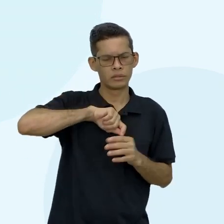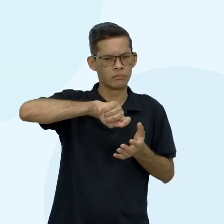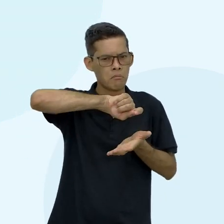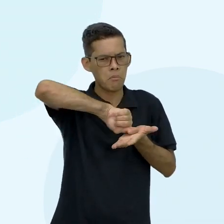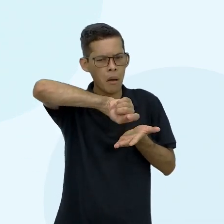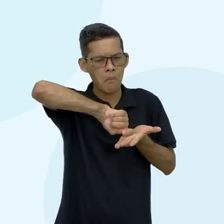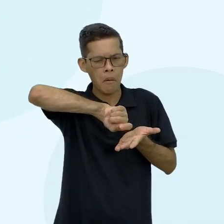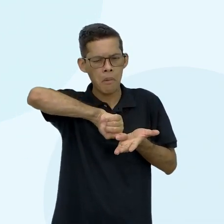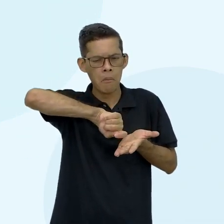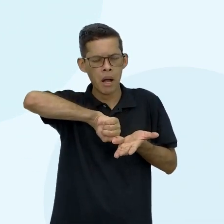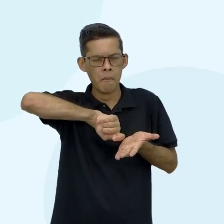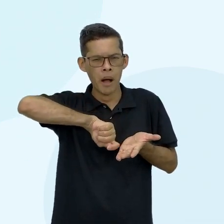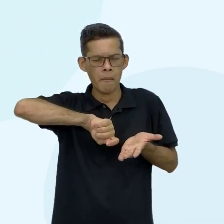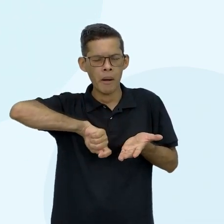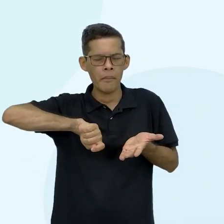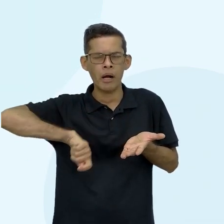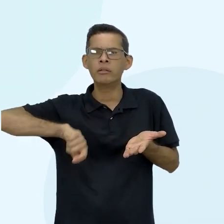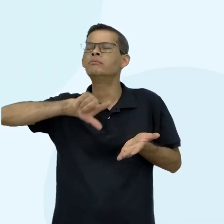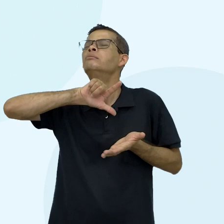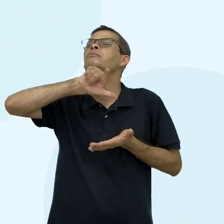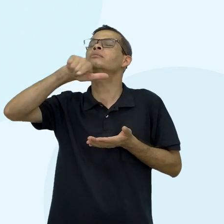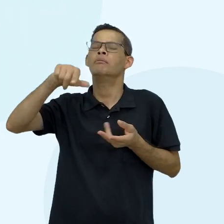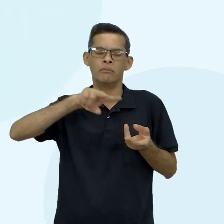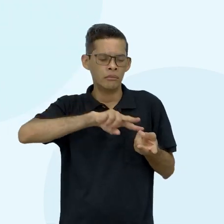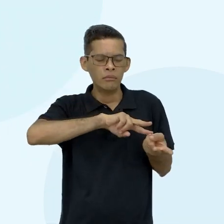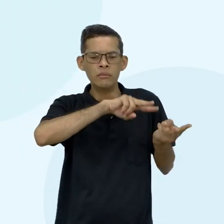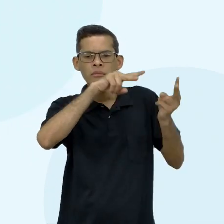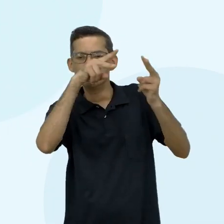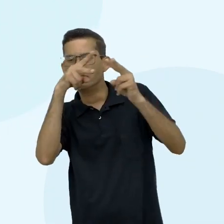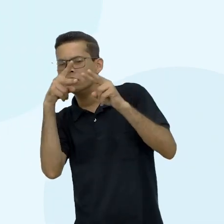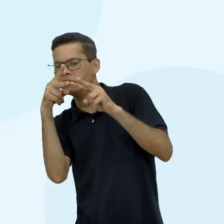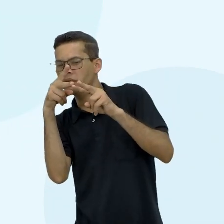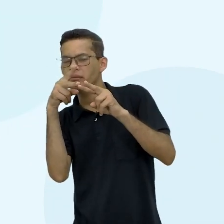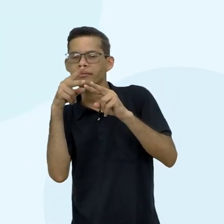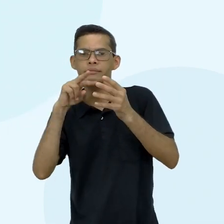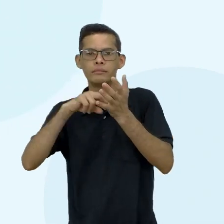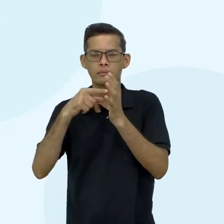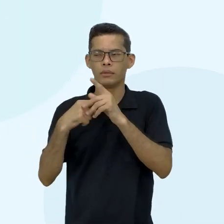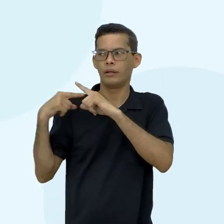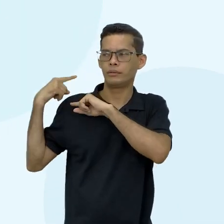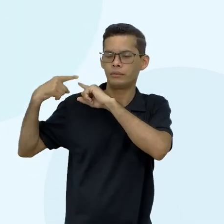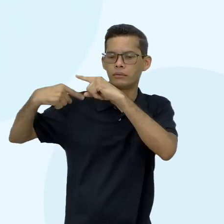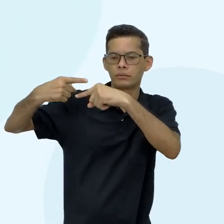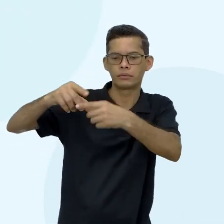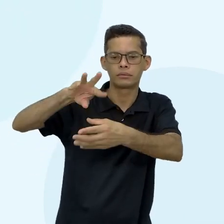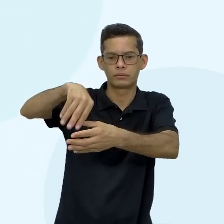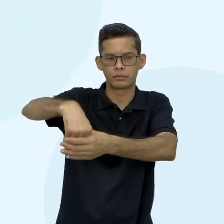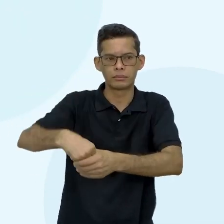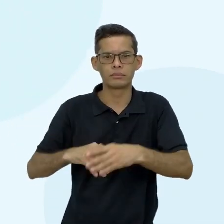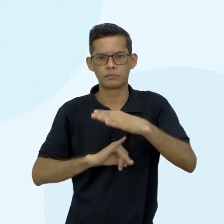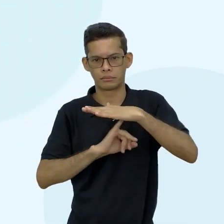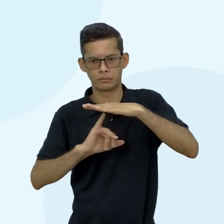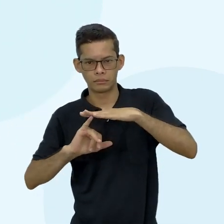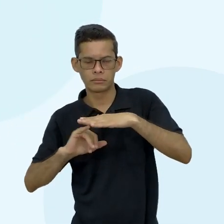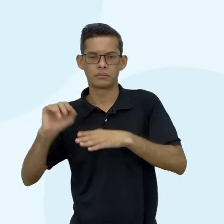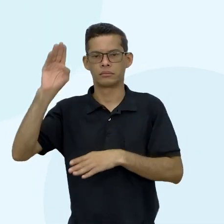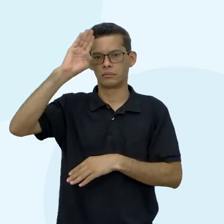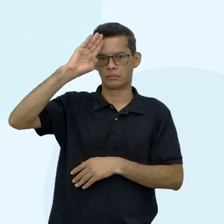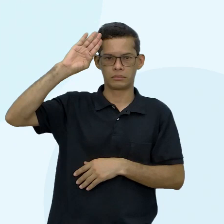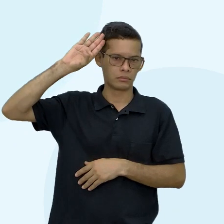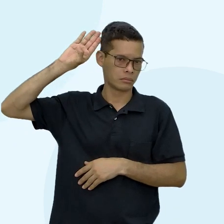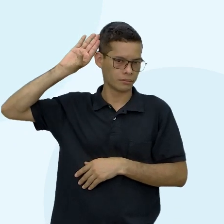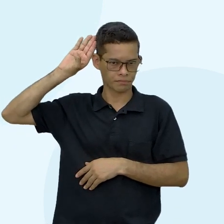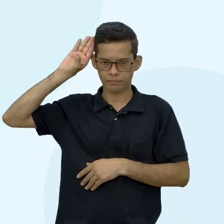registrar e depois torná-lo uma herança institucional,